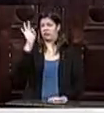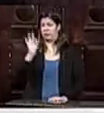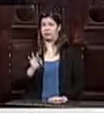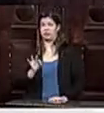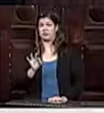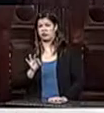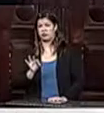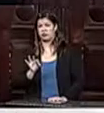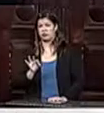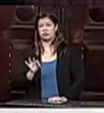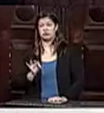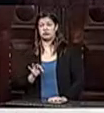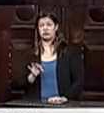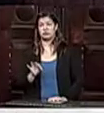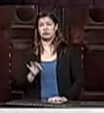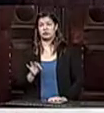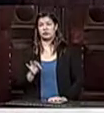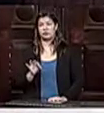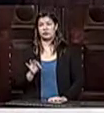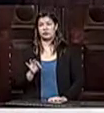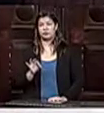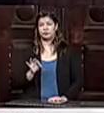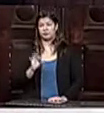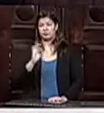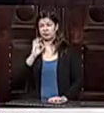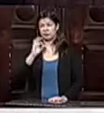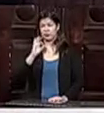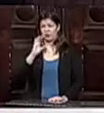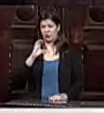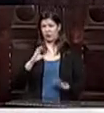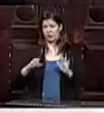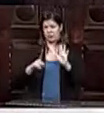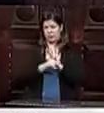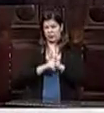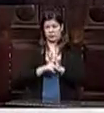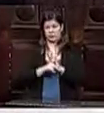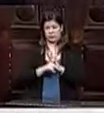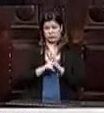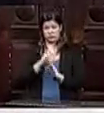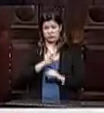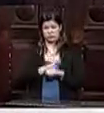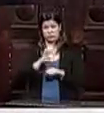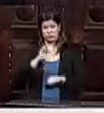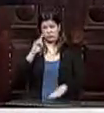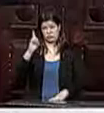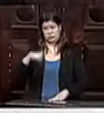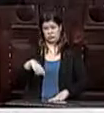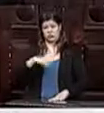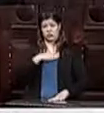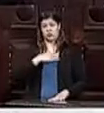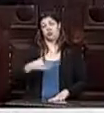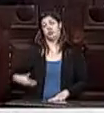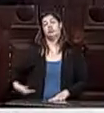90% do caixa do Estado é o governador.